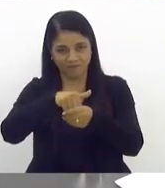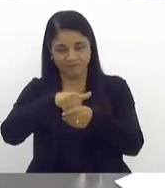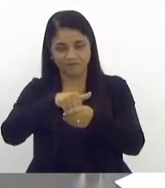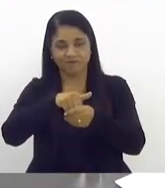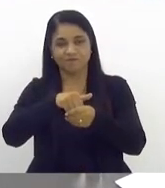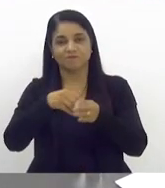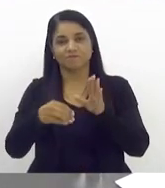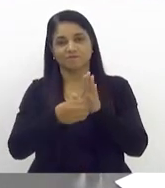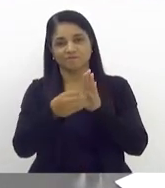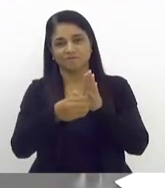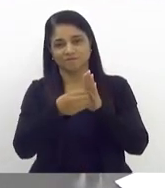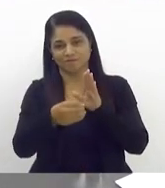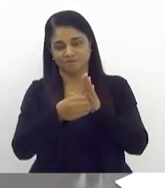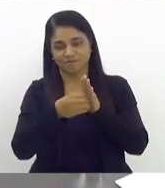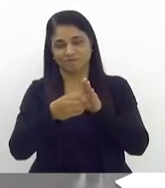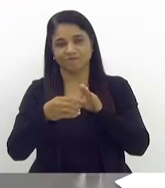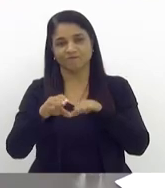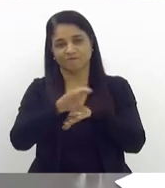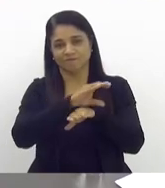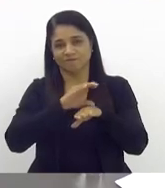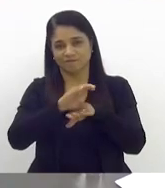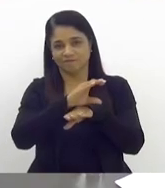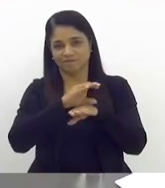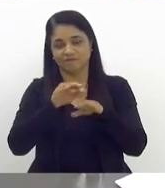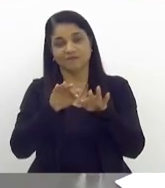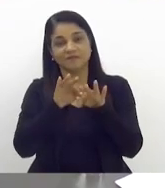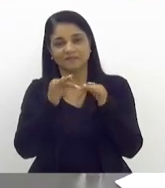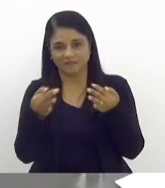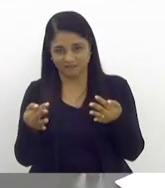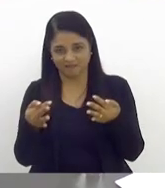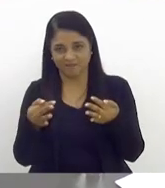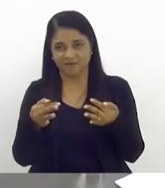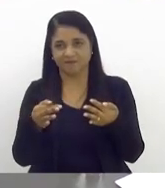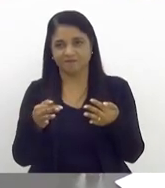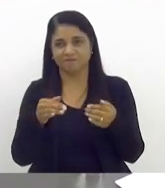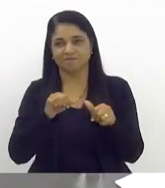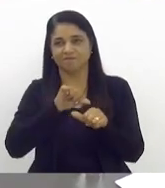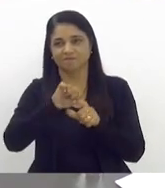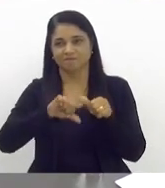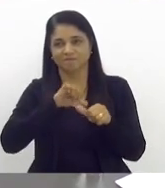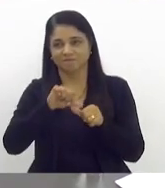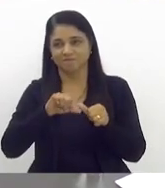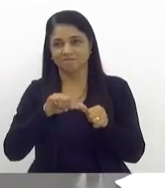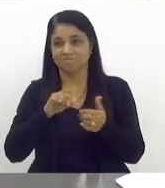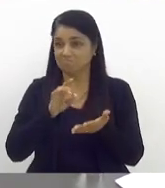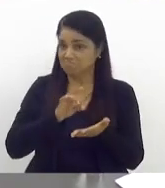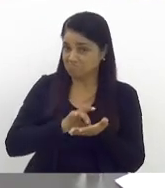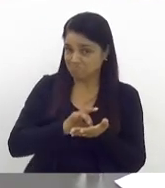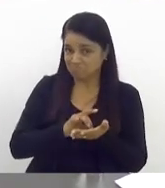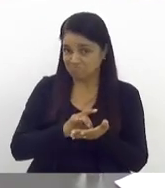retificado pelo autor pela constitucionalidade simples. Se é que isso existe, né?